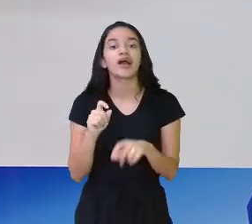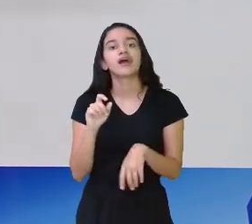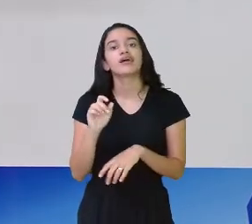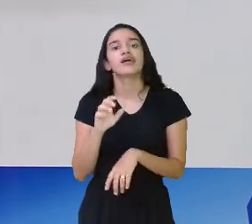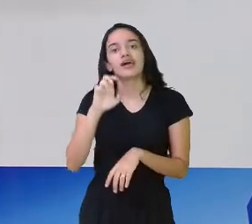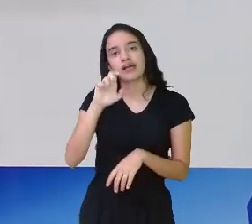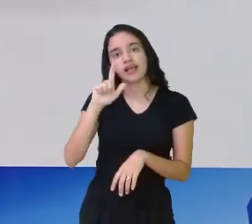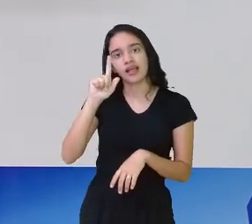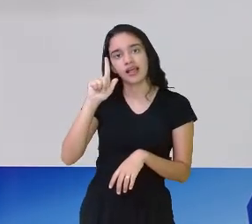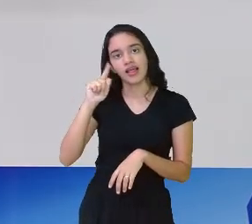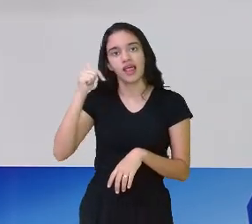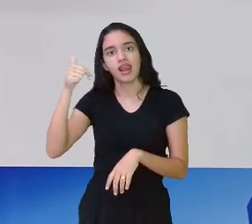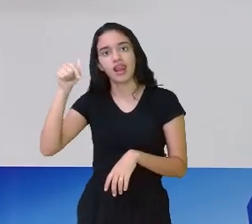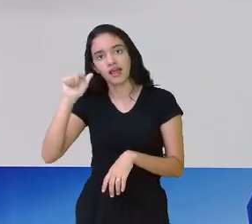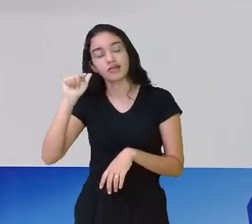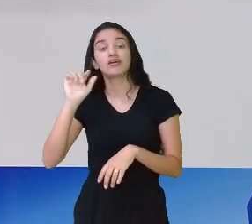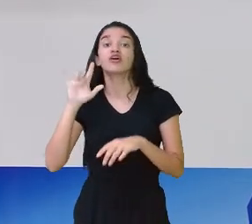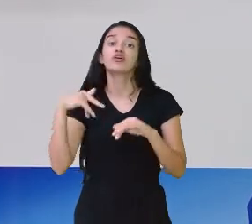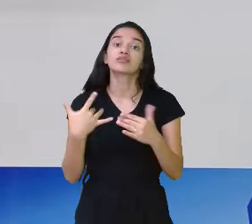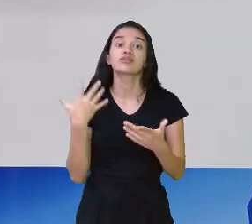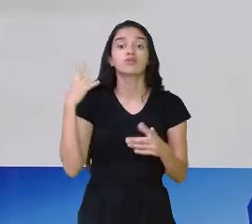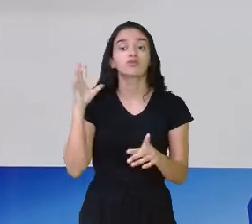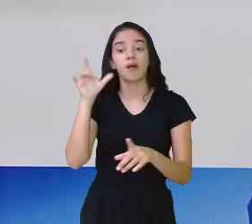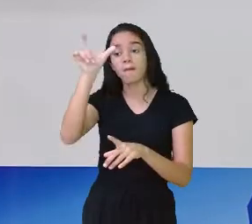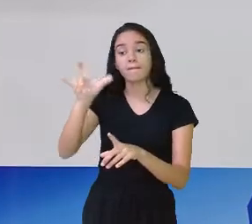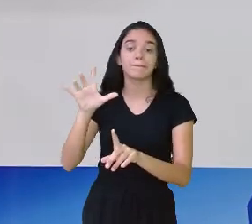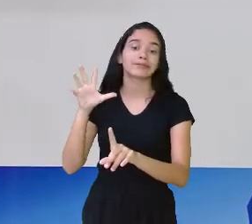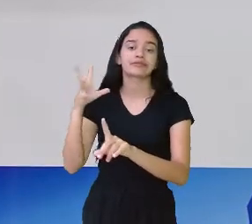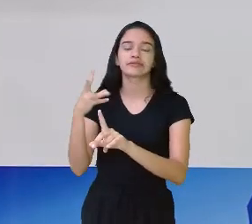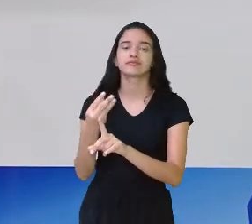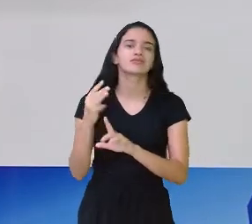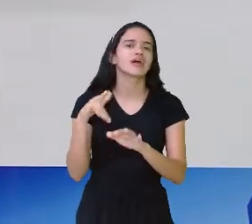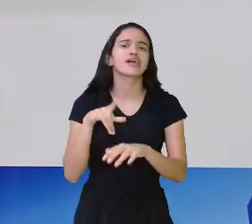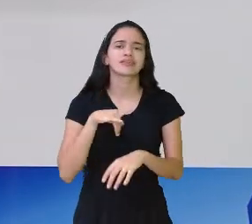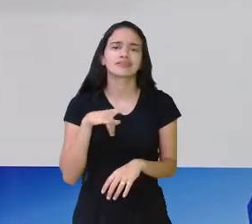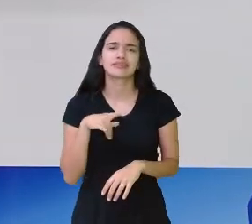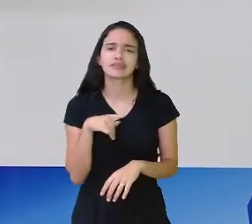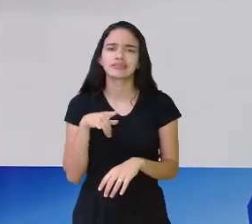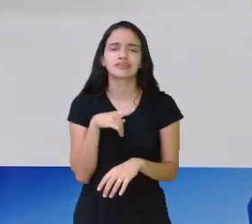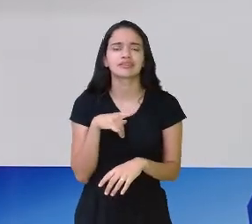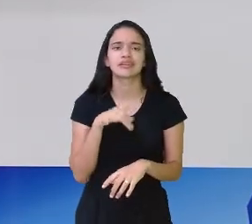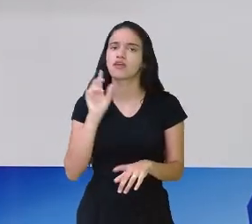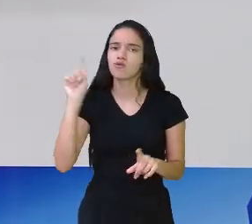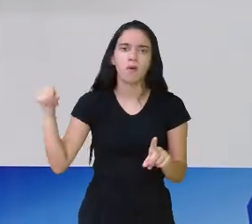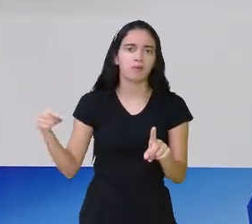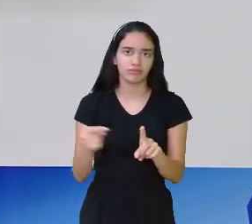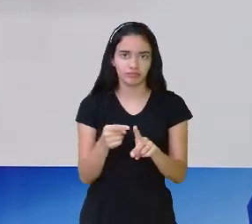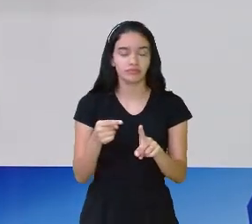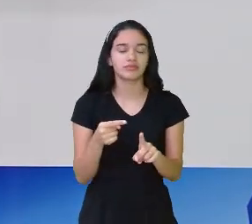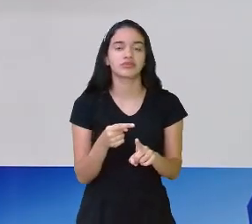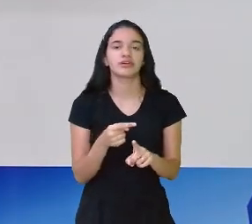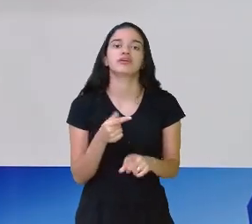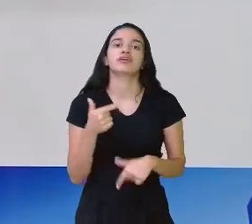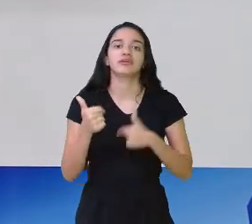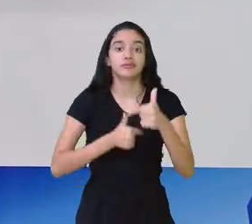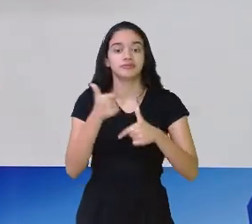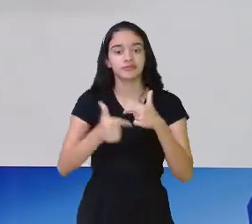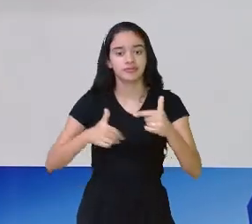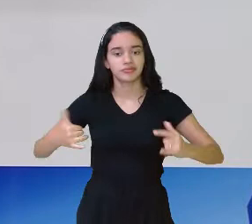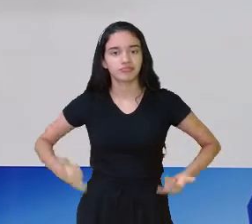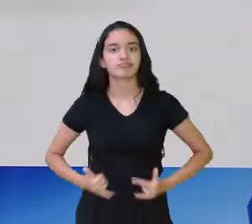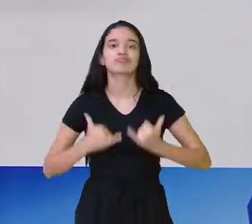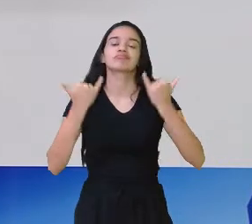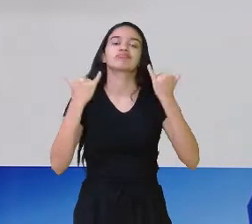Então, o artista, ele tem uma intenção, né? E ele vai trabalhar a